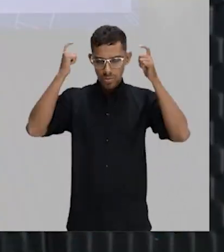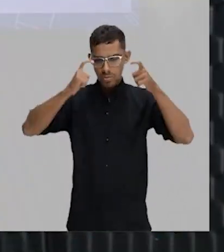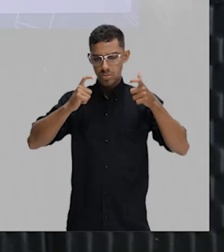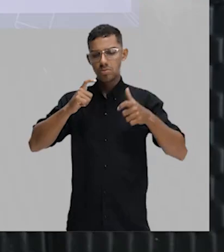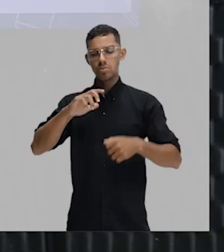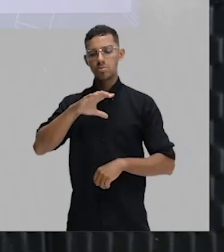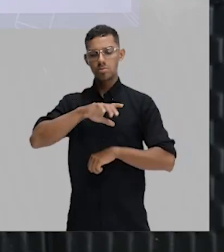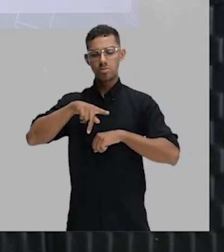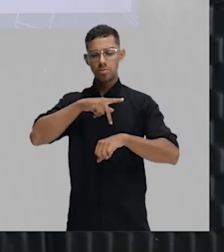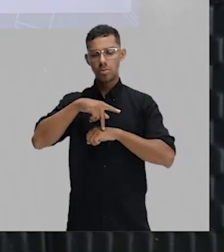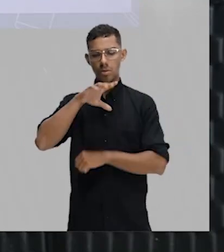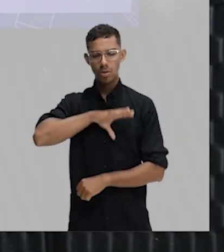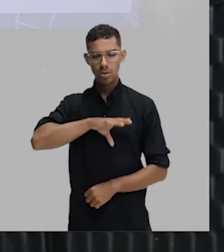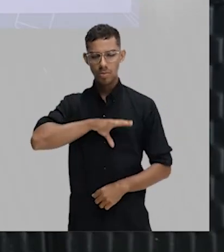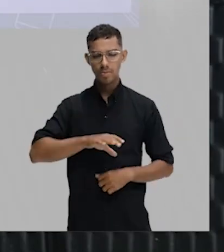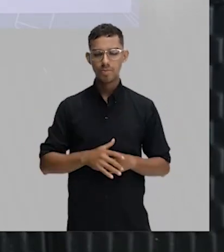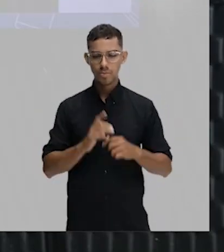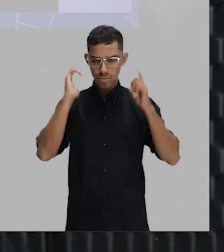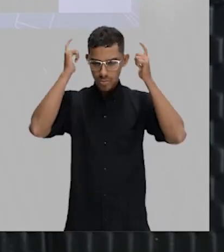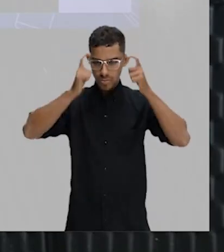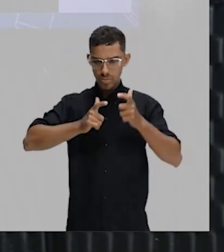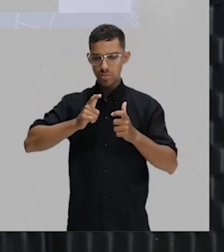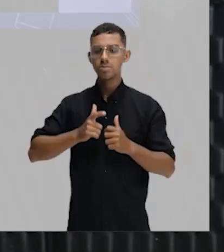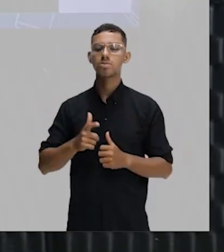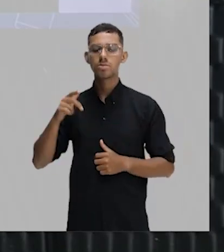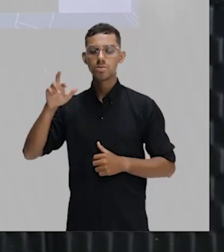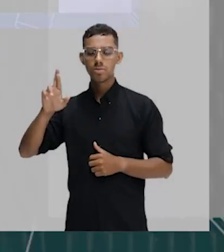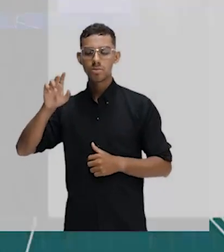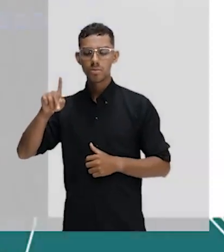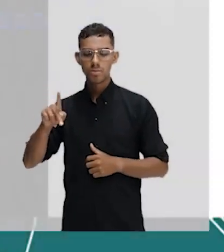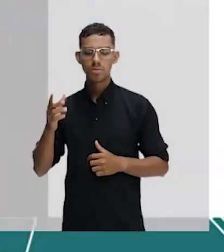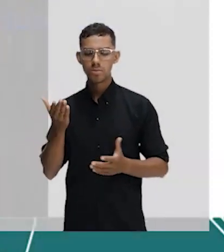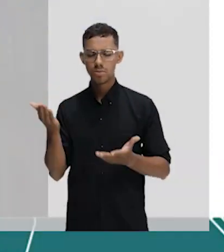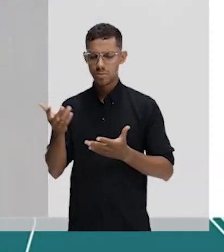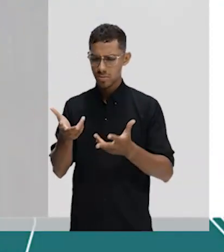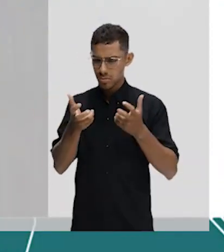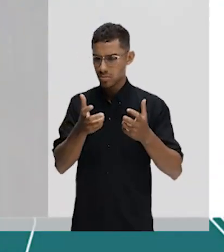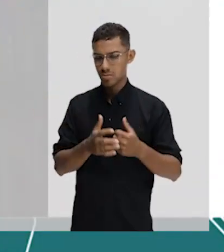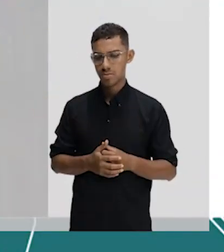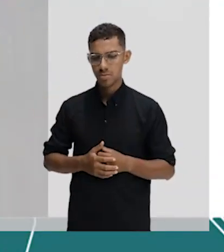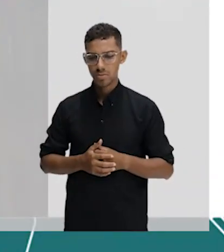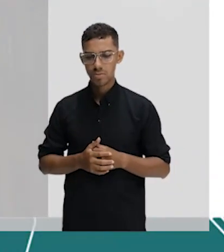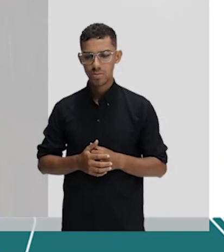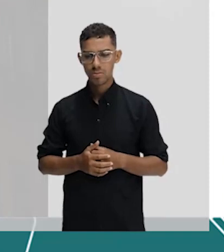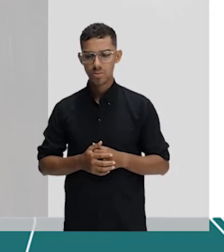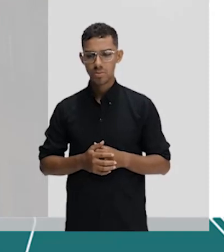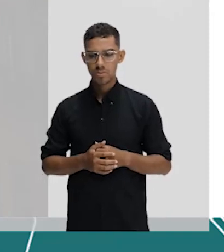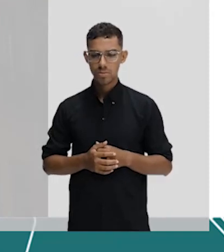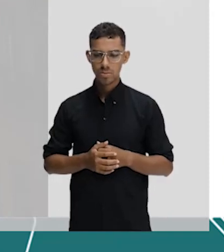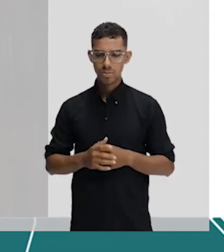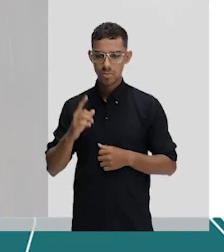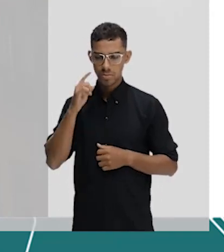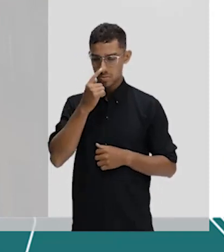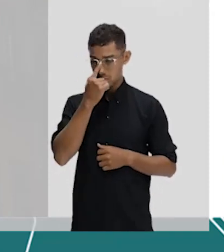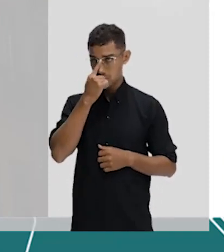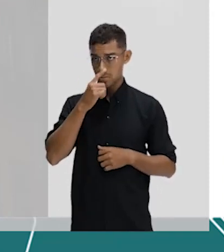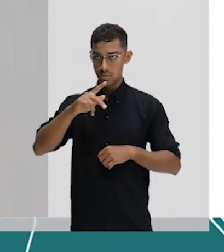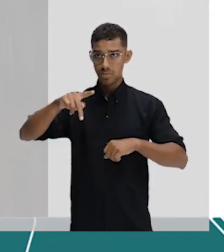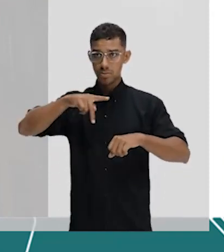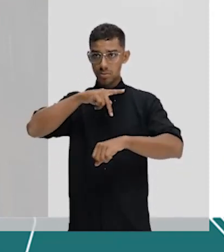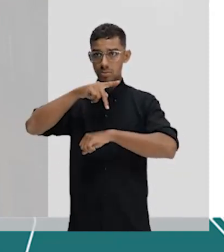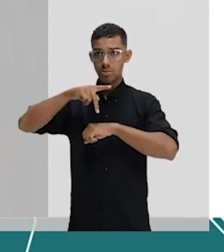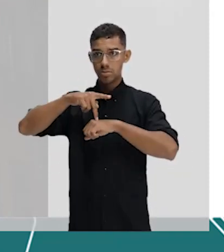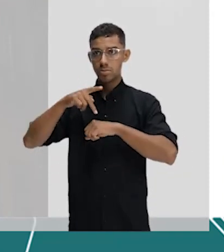com mapas, plantas e discos. E você passa por lá e você nem percebe. Onde é que ele fica? Esquina da Rua do Giz, perto de uma praça aqui